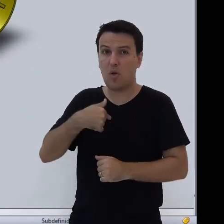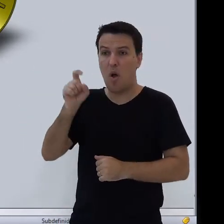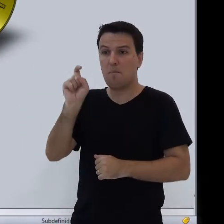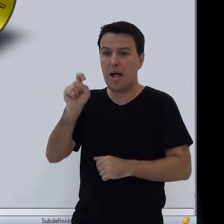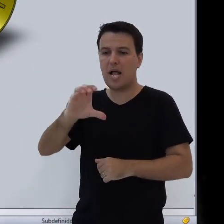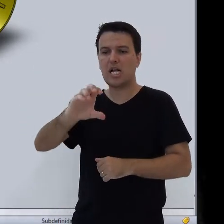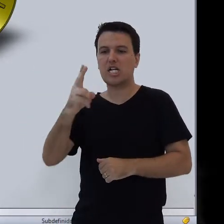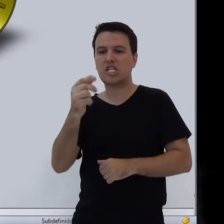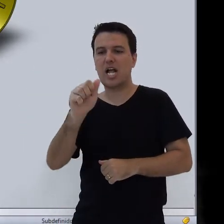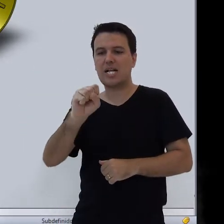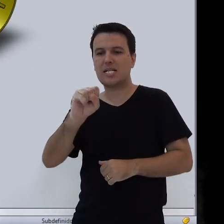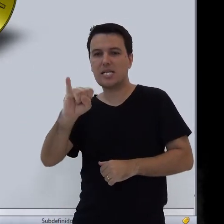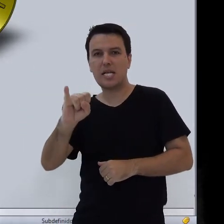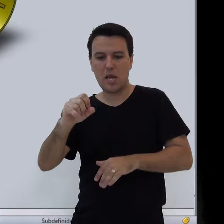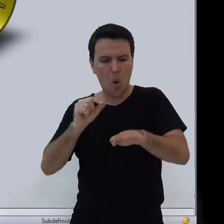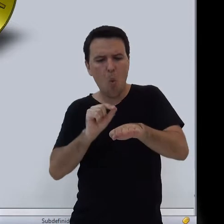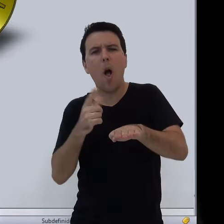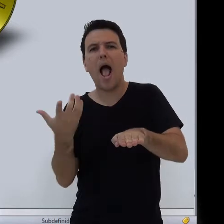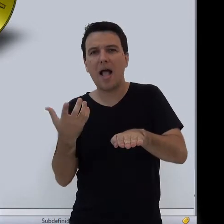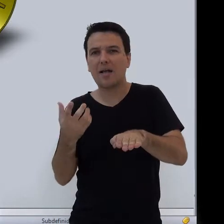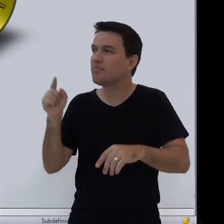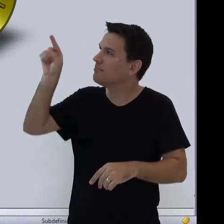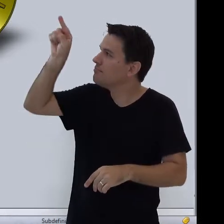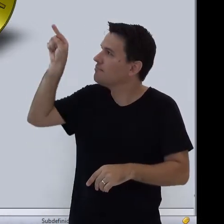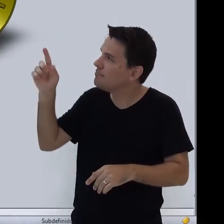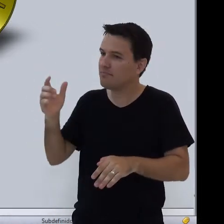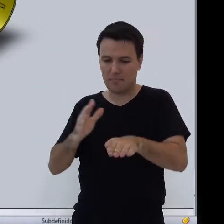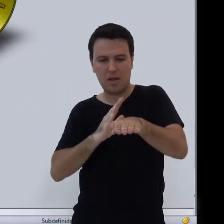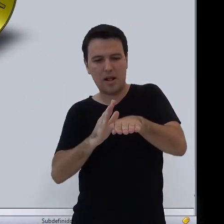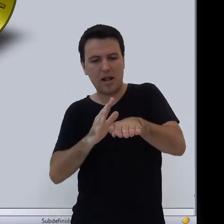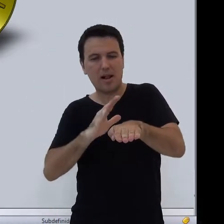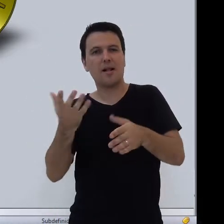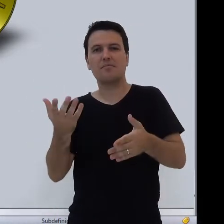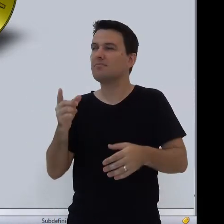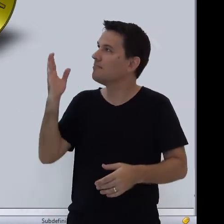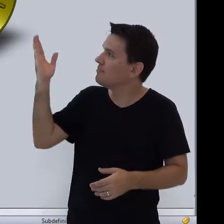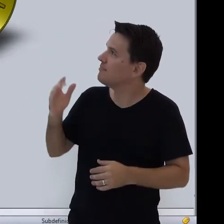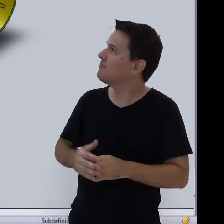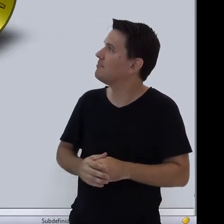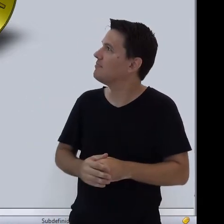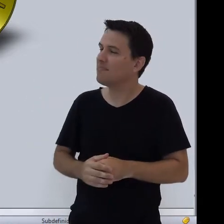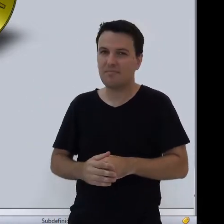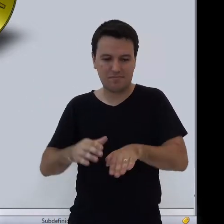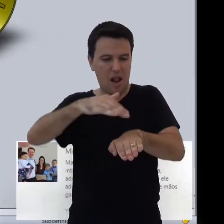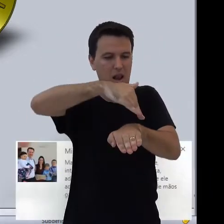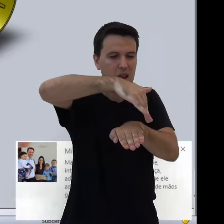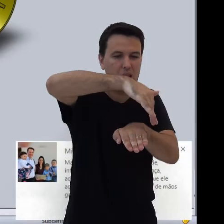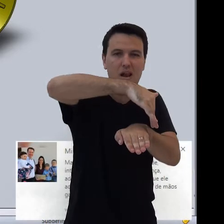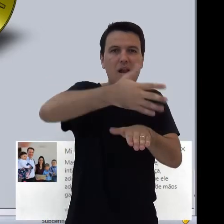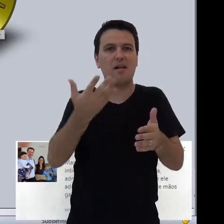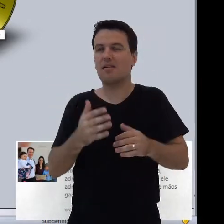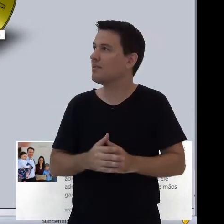peça que eu cliquei aqui se chama o chassi. Esse aqui, chassi lateral, o outro